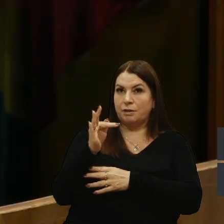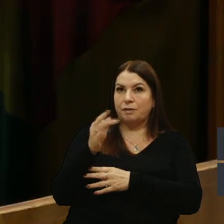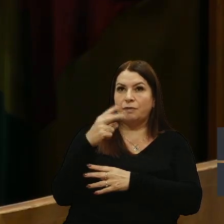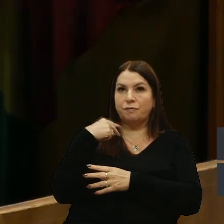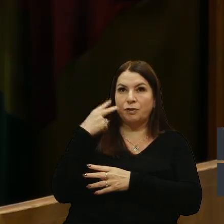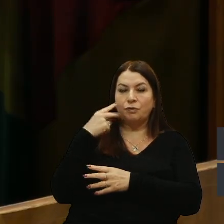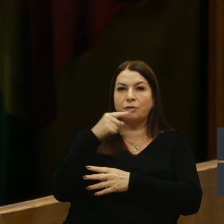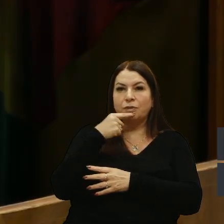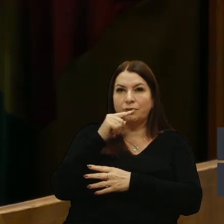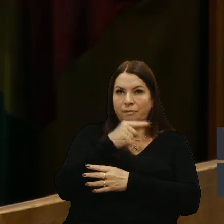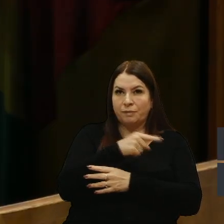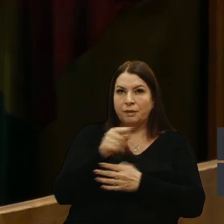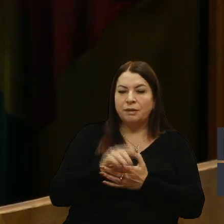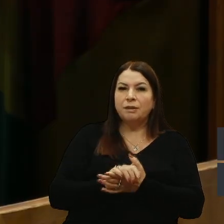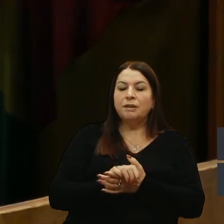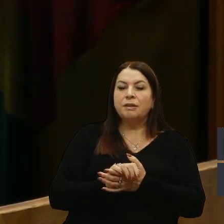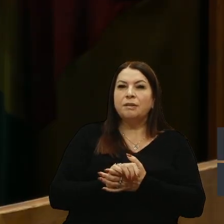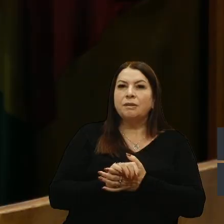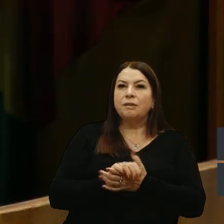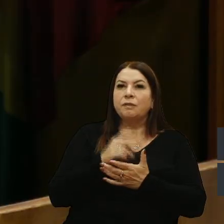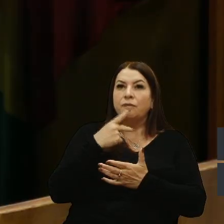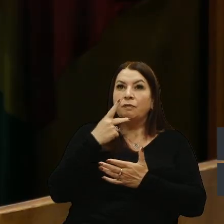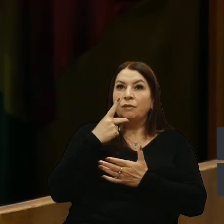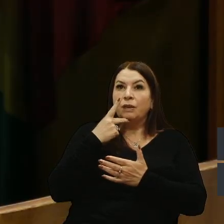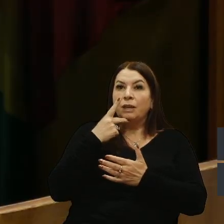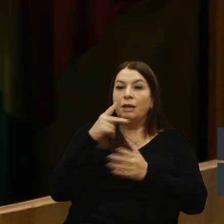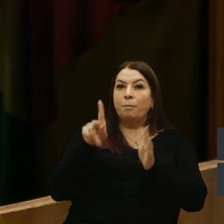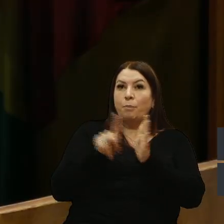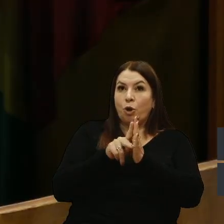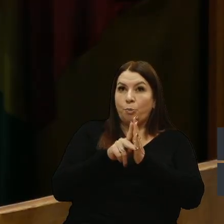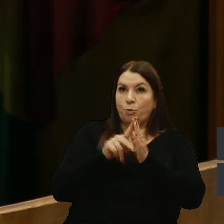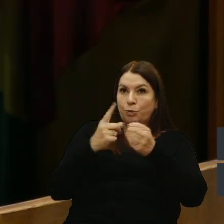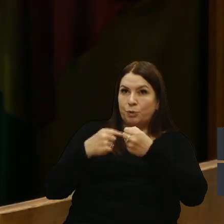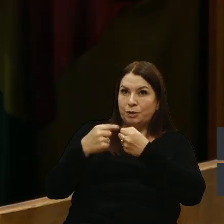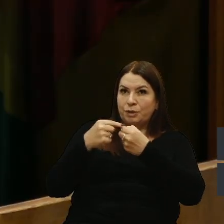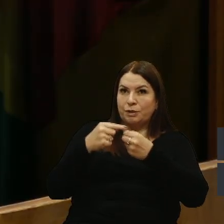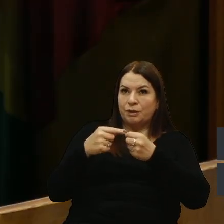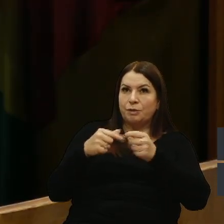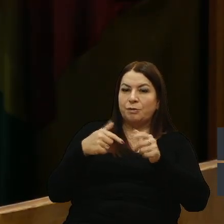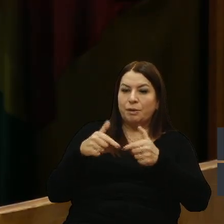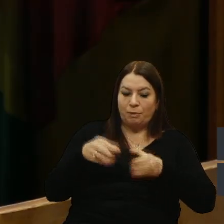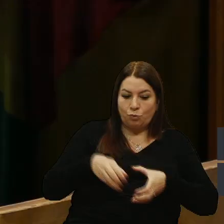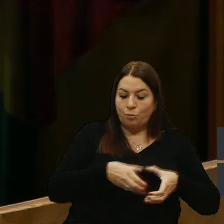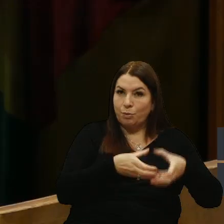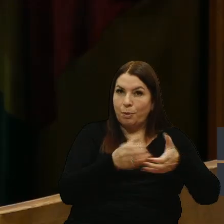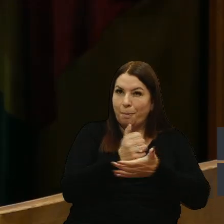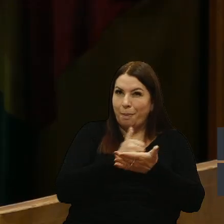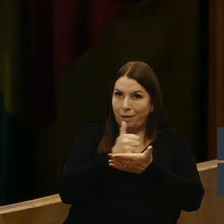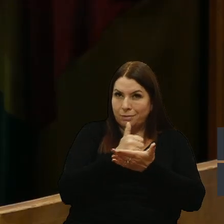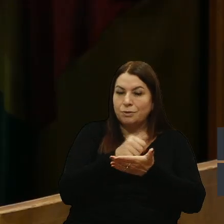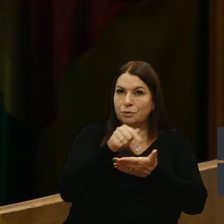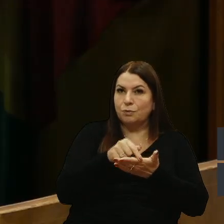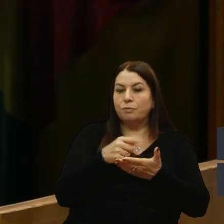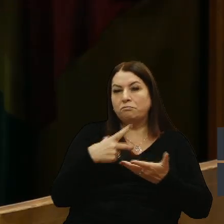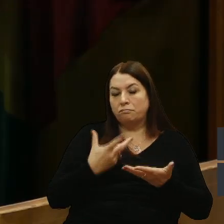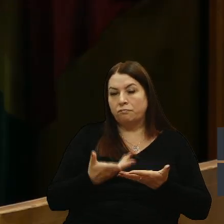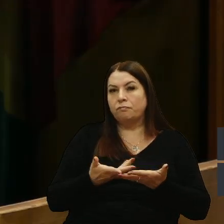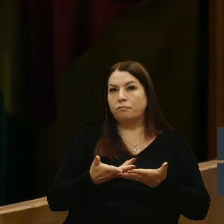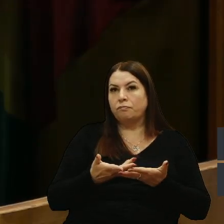Garbim, estabelece que a titularidade municipal do serviço de saneamento básico,